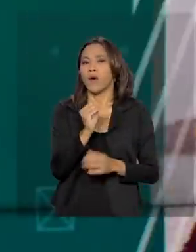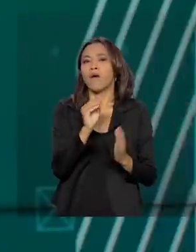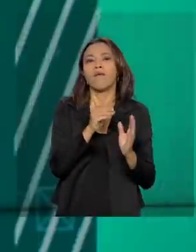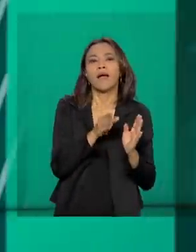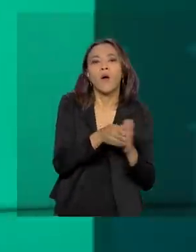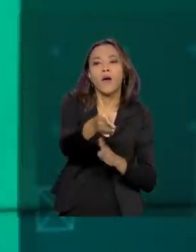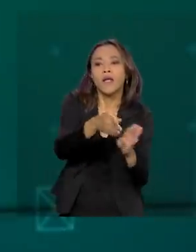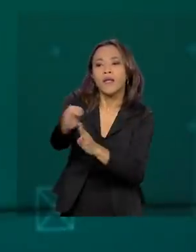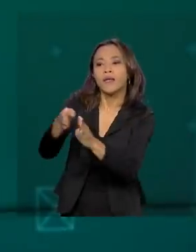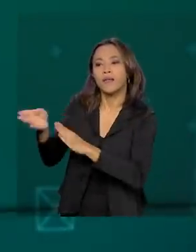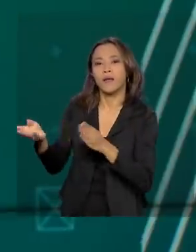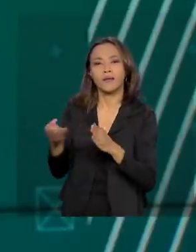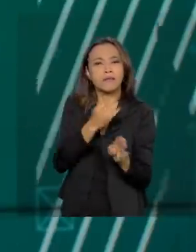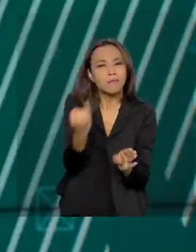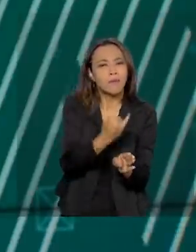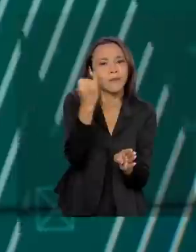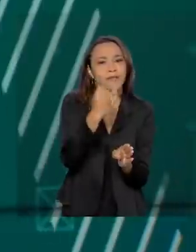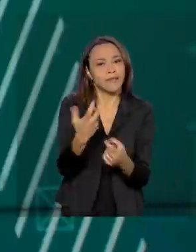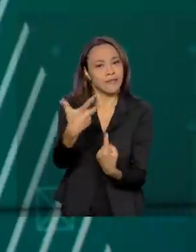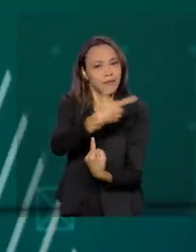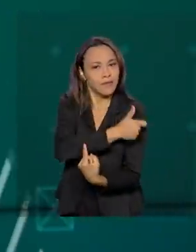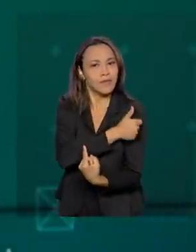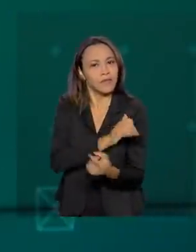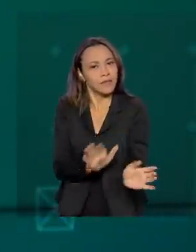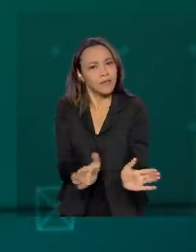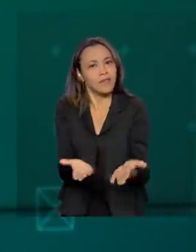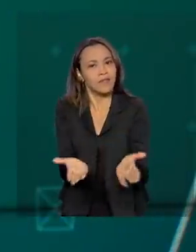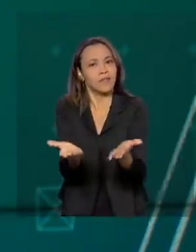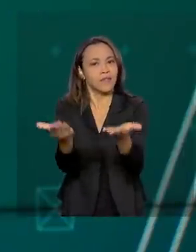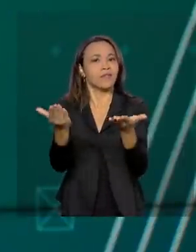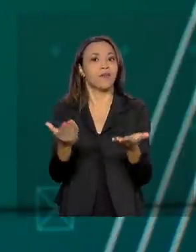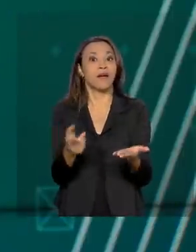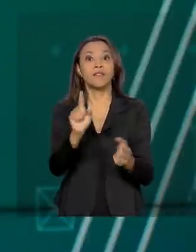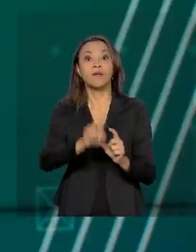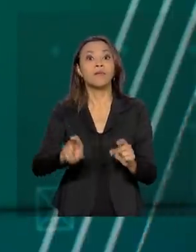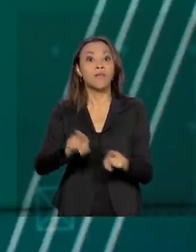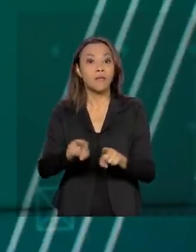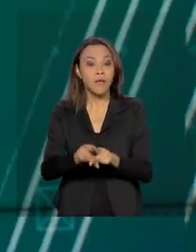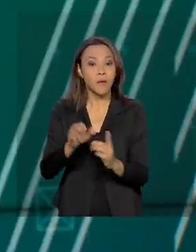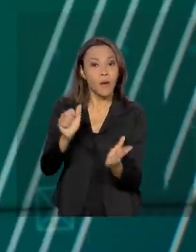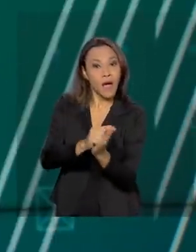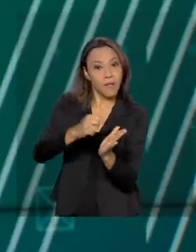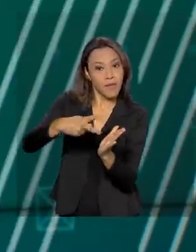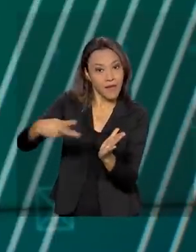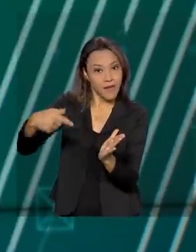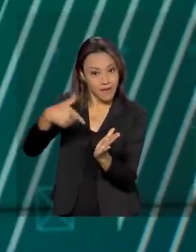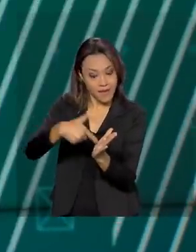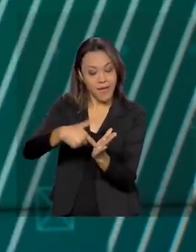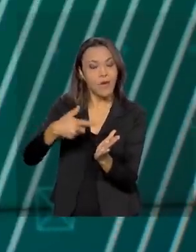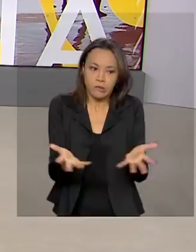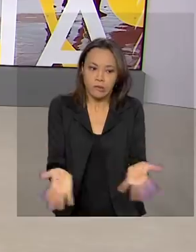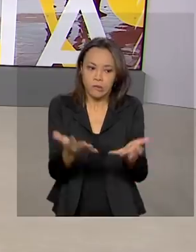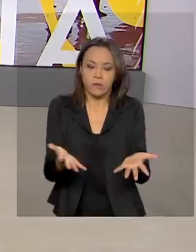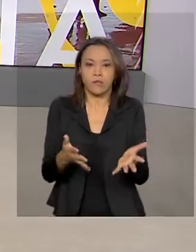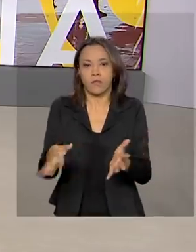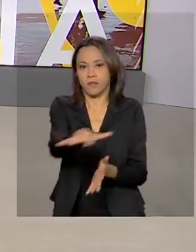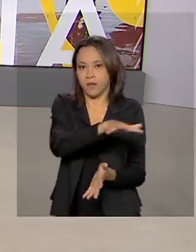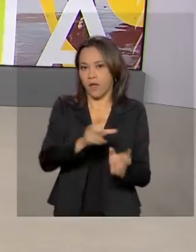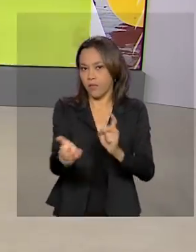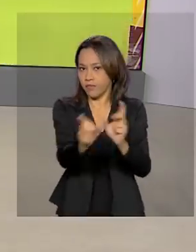sobre a importância da imunização e incentivar o uso do Connect SUS que é o aplicativo de controle da vacinação